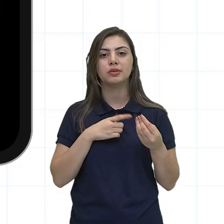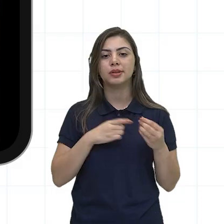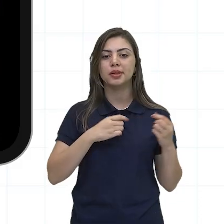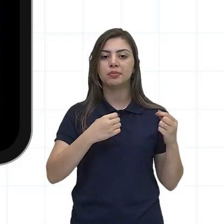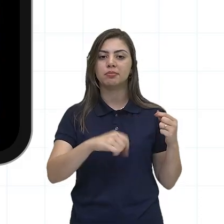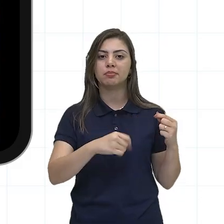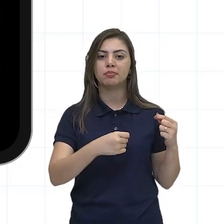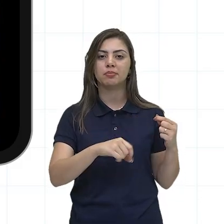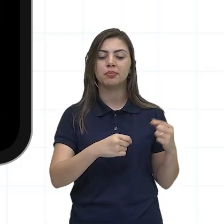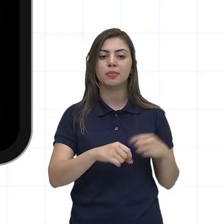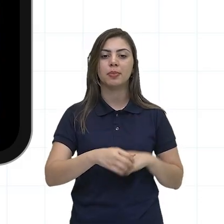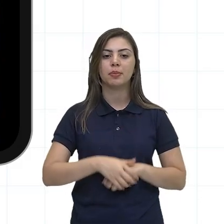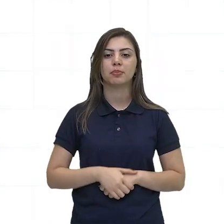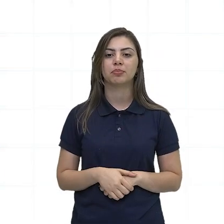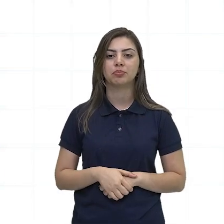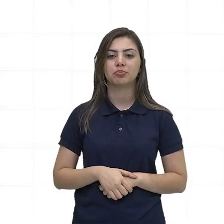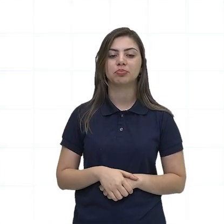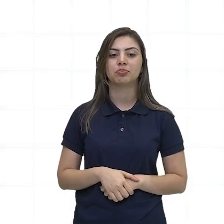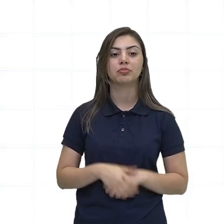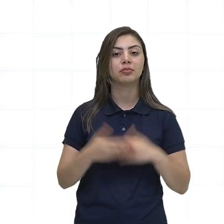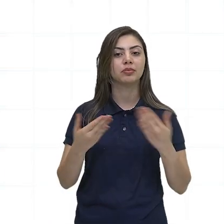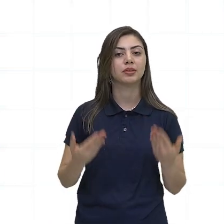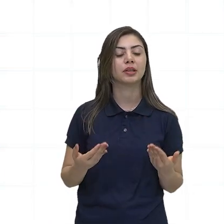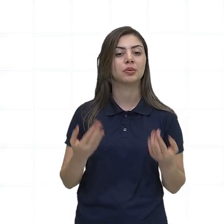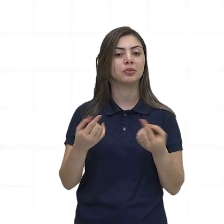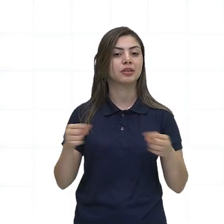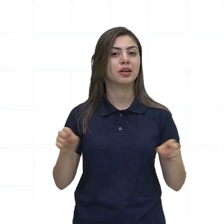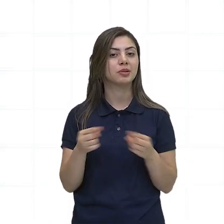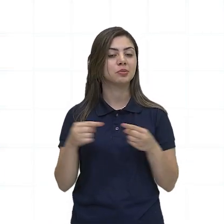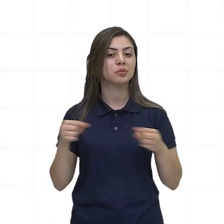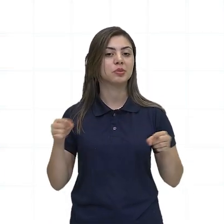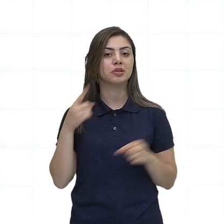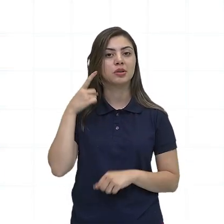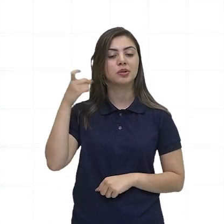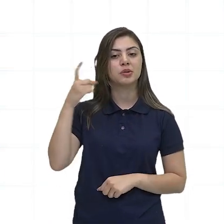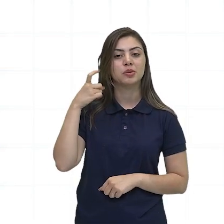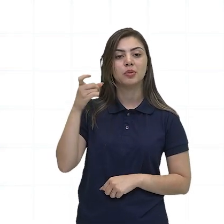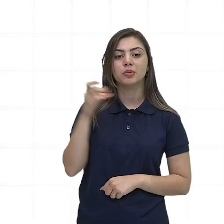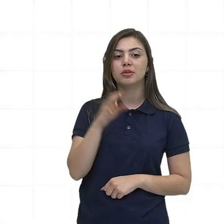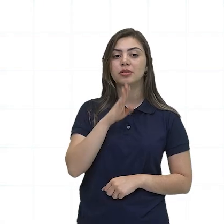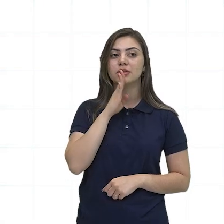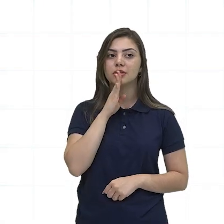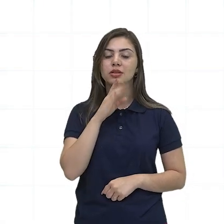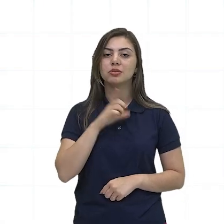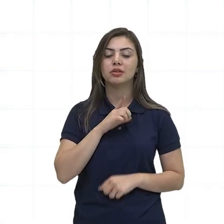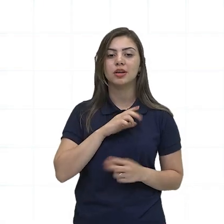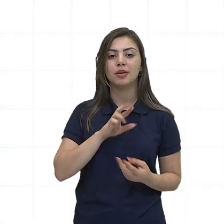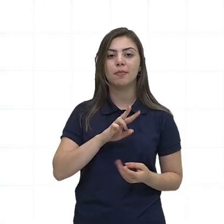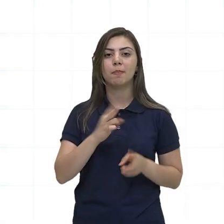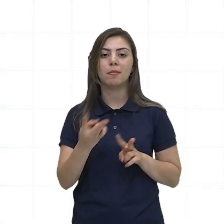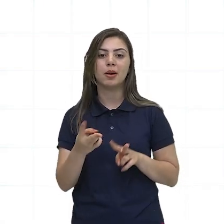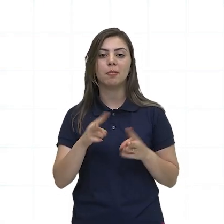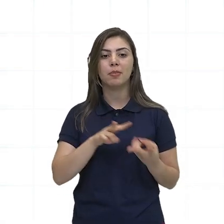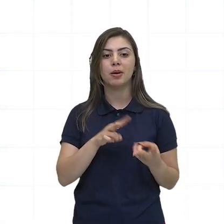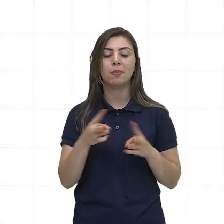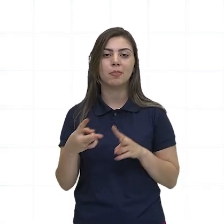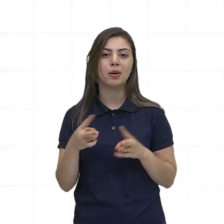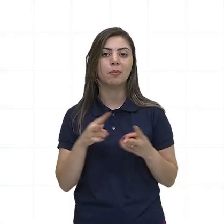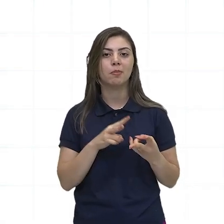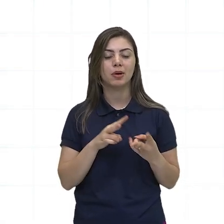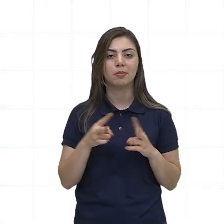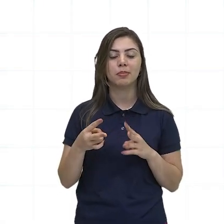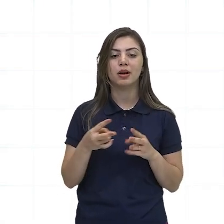cordas. Então, nas músicas, sons e silêncios se alternam num determinado